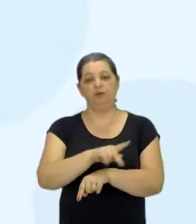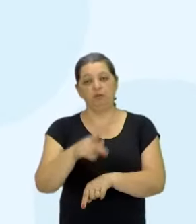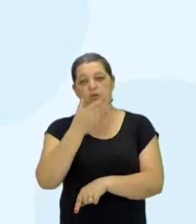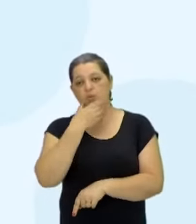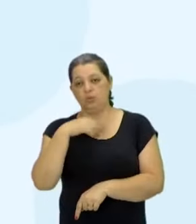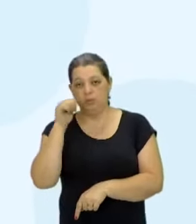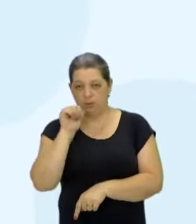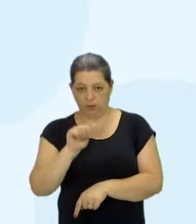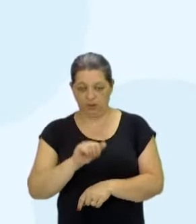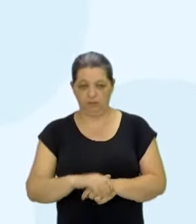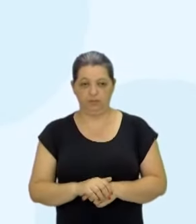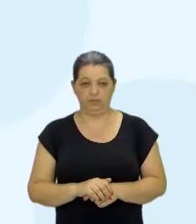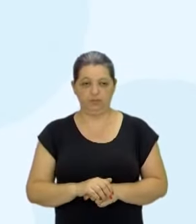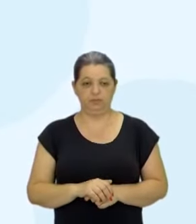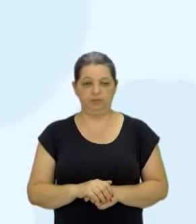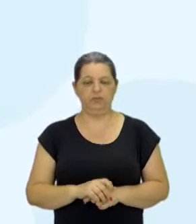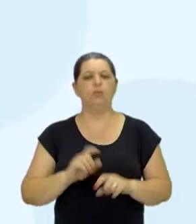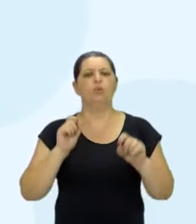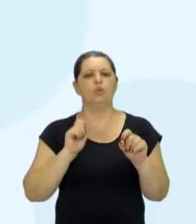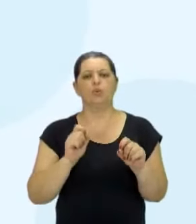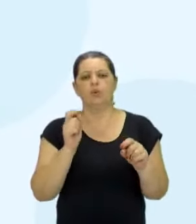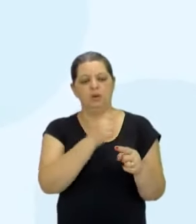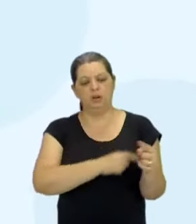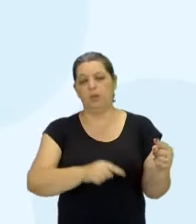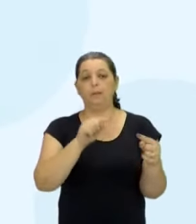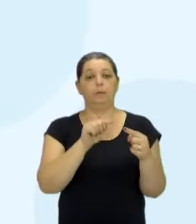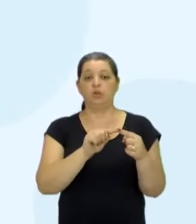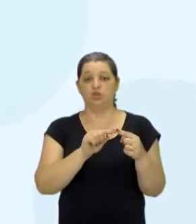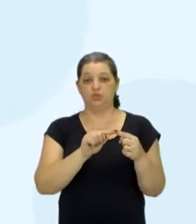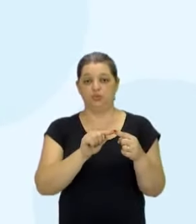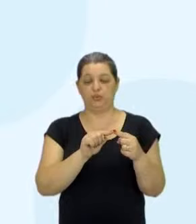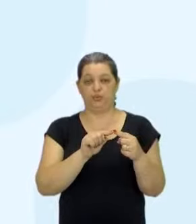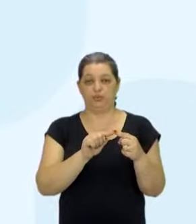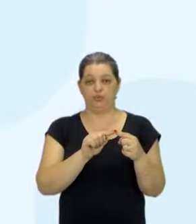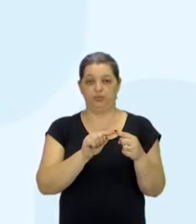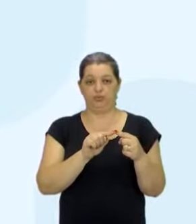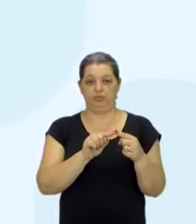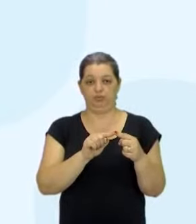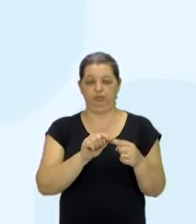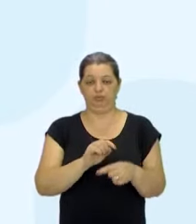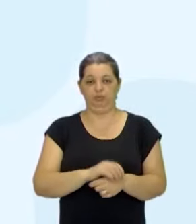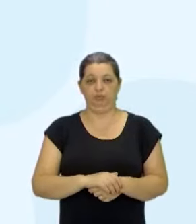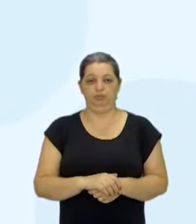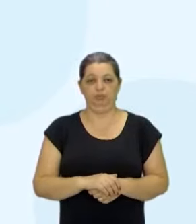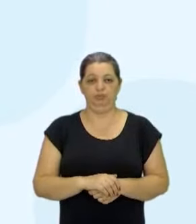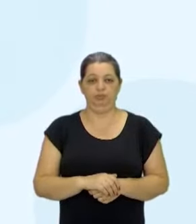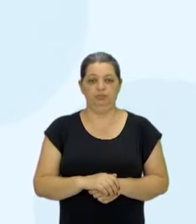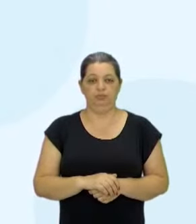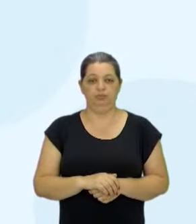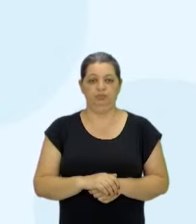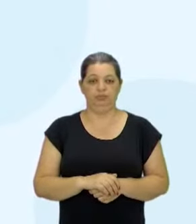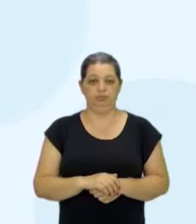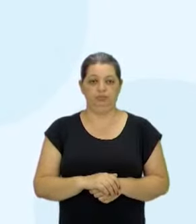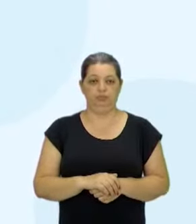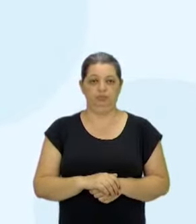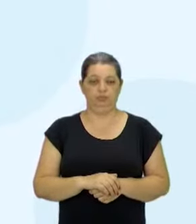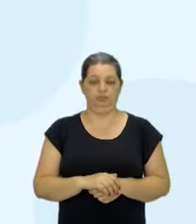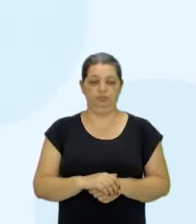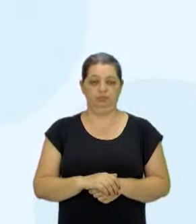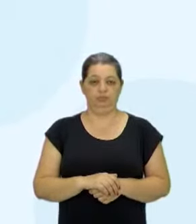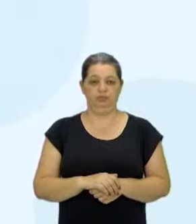professora. Qual é a nossa meta, o nosso objetivo? To present a scientist